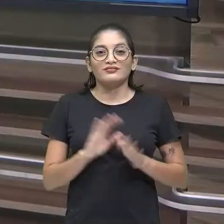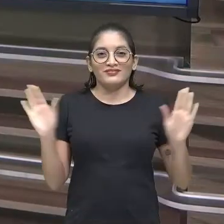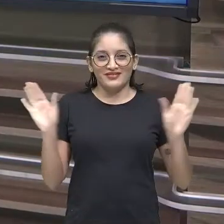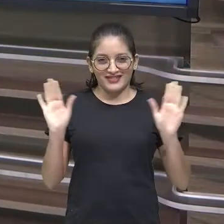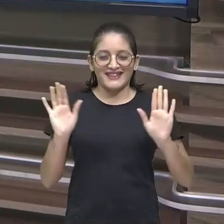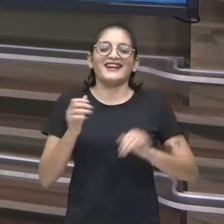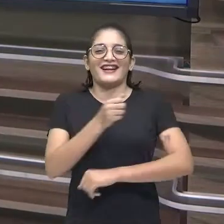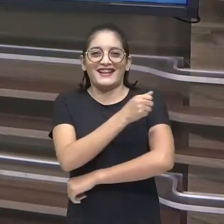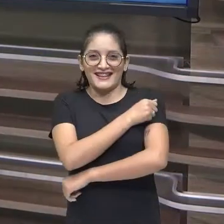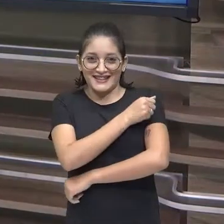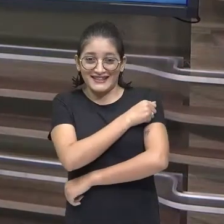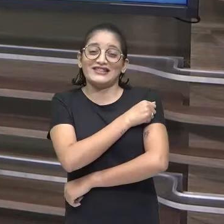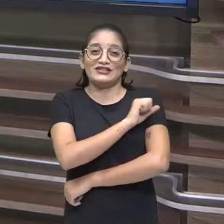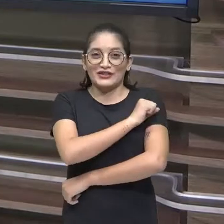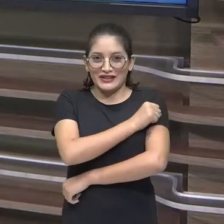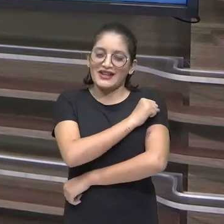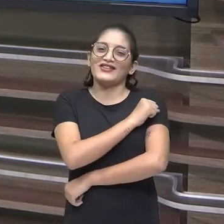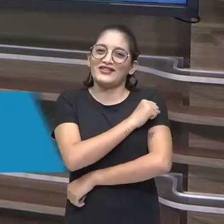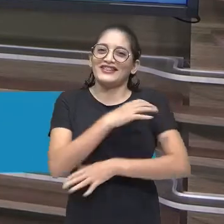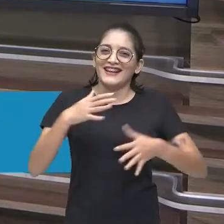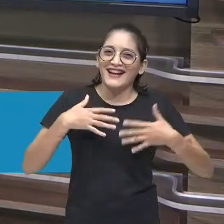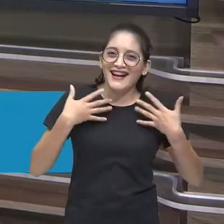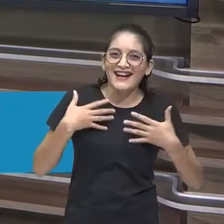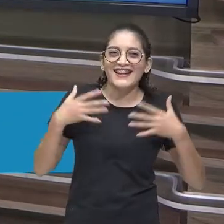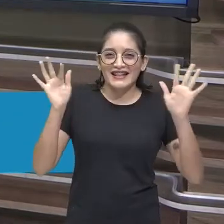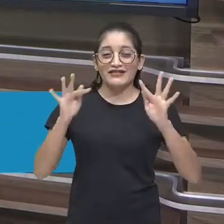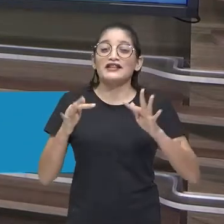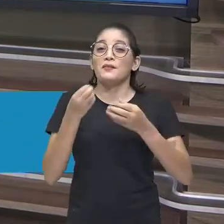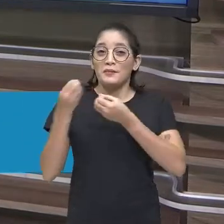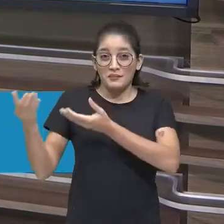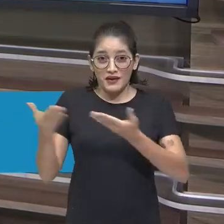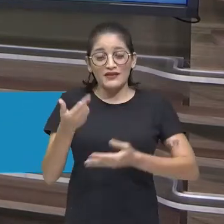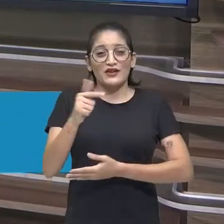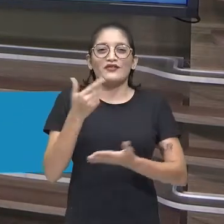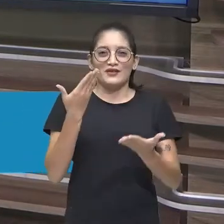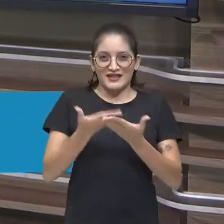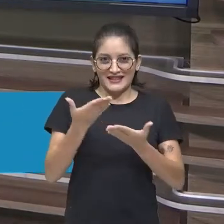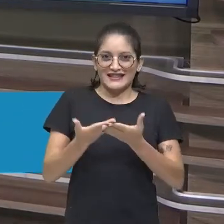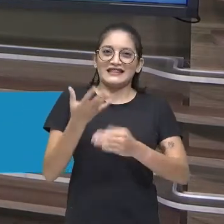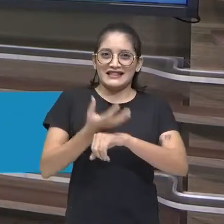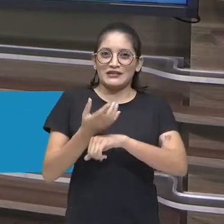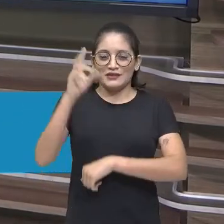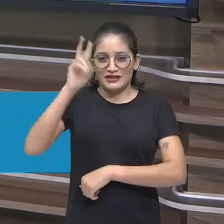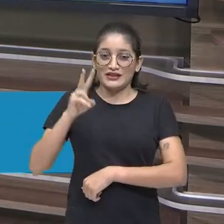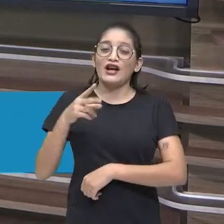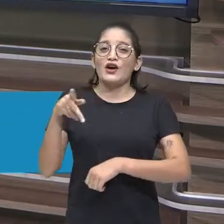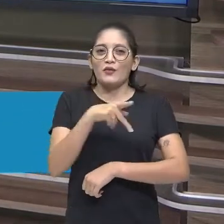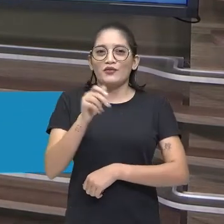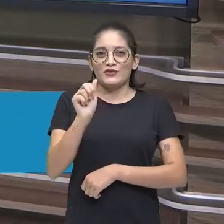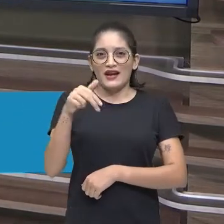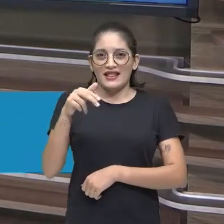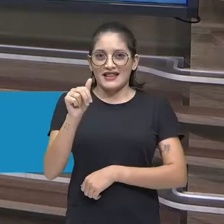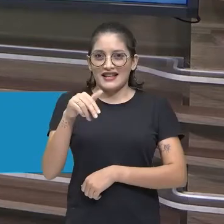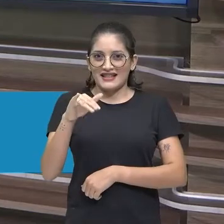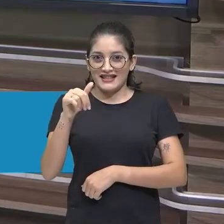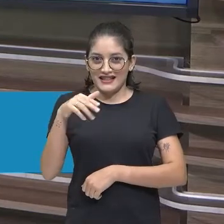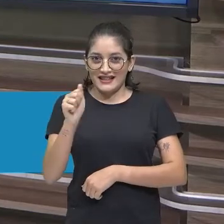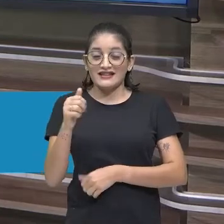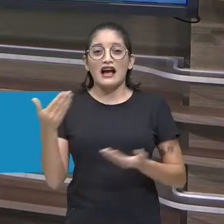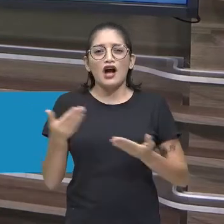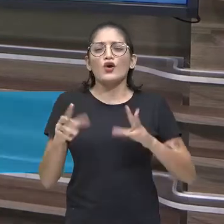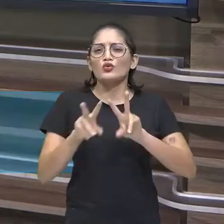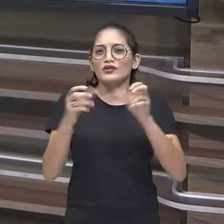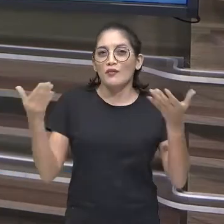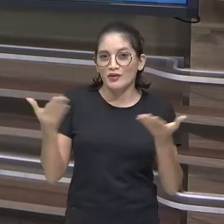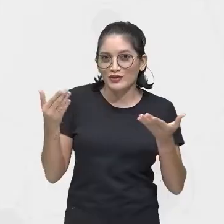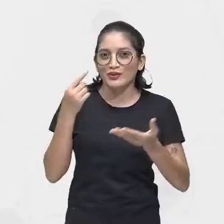Galerinha do 8º ano, galerinha boa, alegre e feliz, sejam bem-vindos a mais uma aula de História com o professor Ananias Carvalho. Vamos agora ao